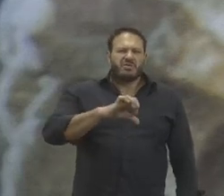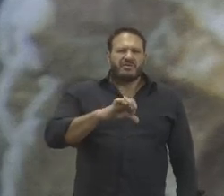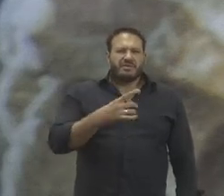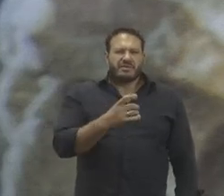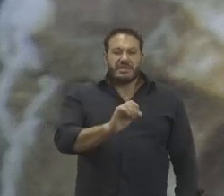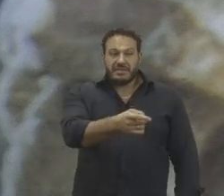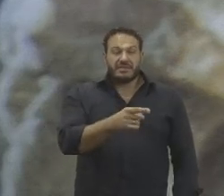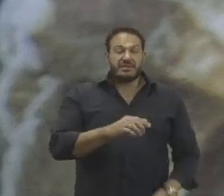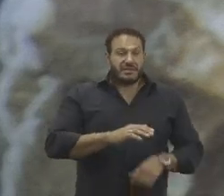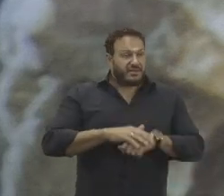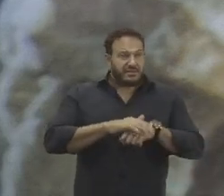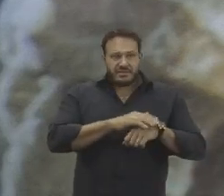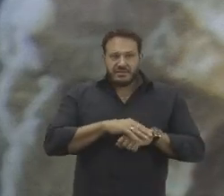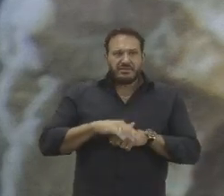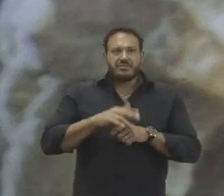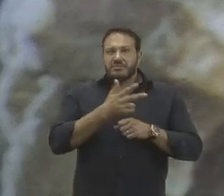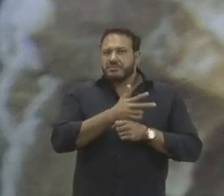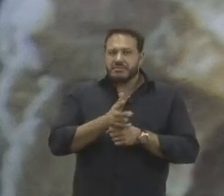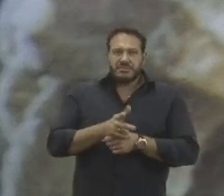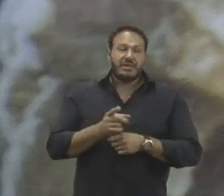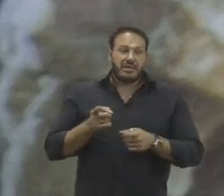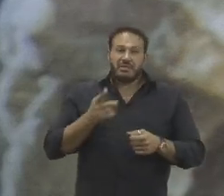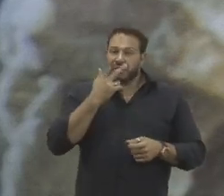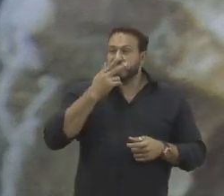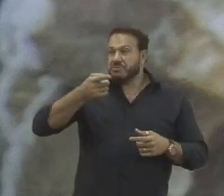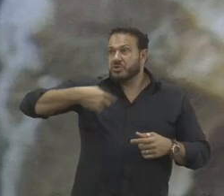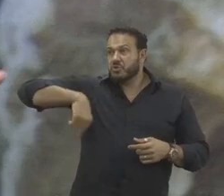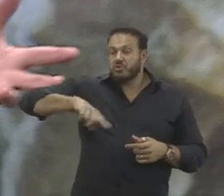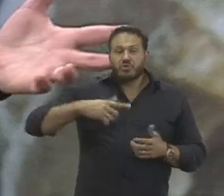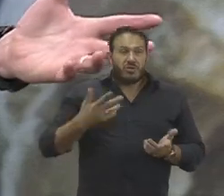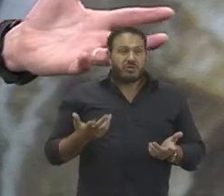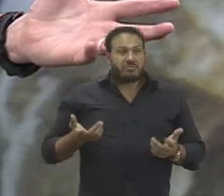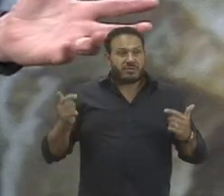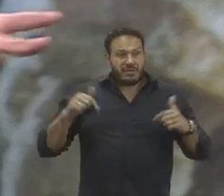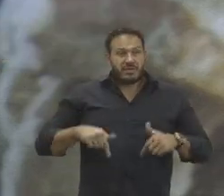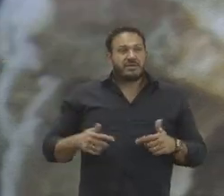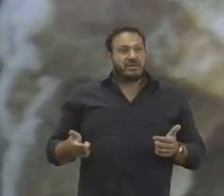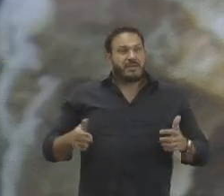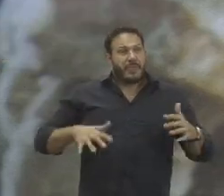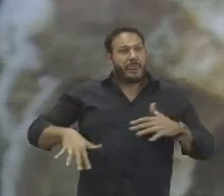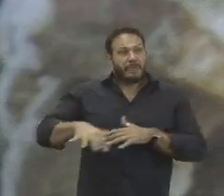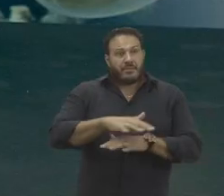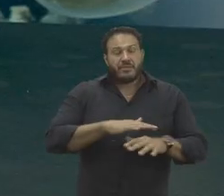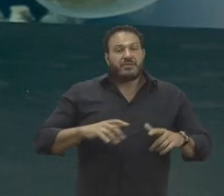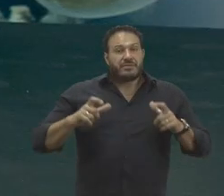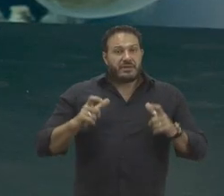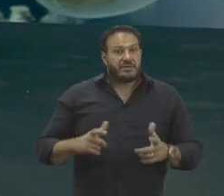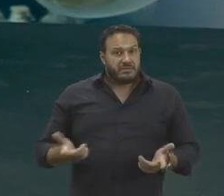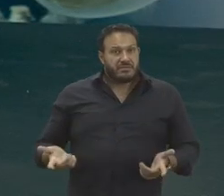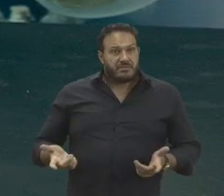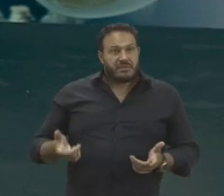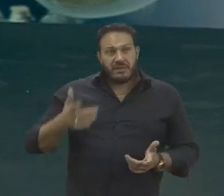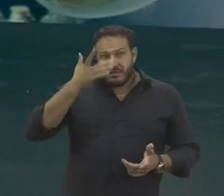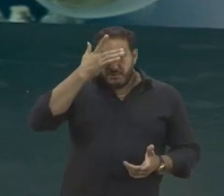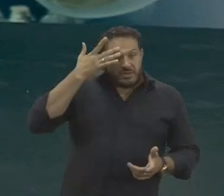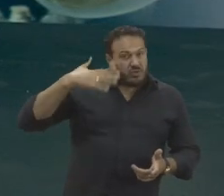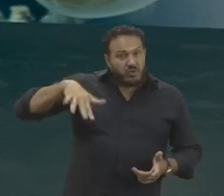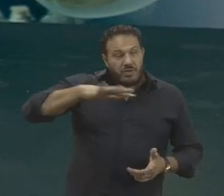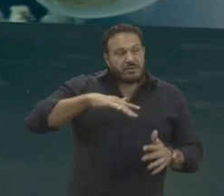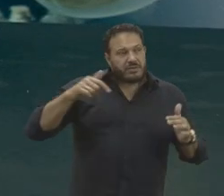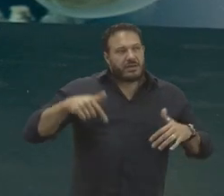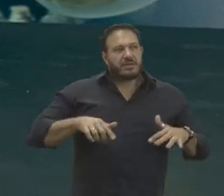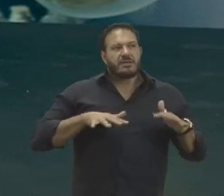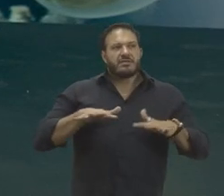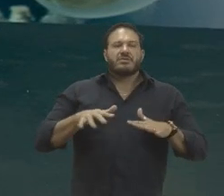aí fazendo a parte dele né acho que cabe a todos nós esse aqui é um um a um ambiente que só o fato das pessoas estarem aqui